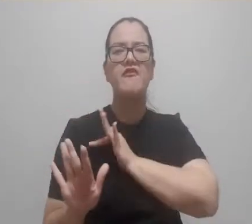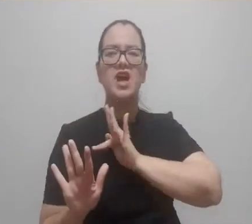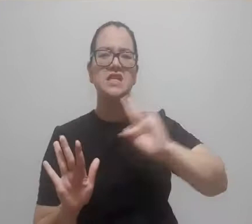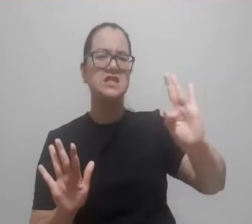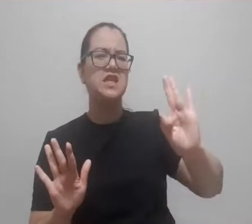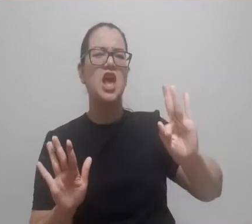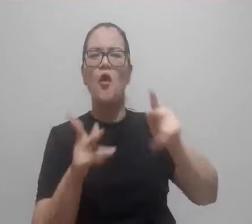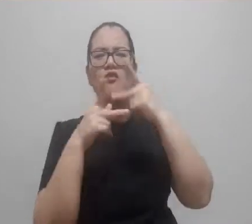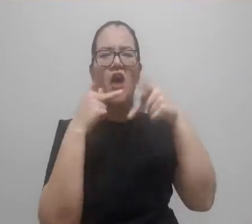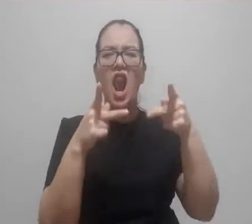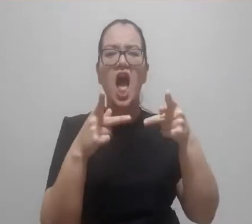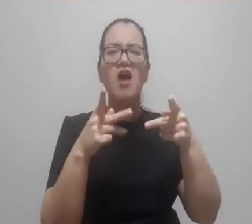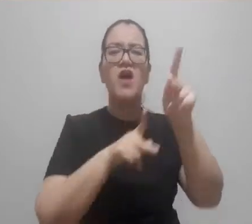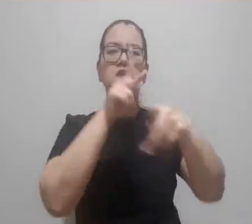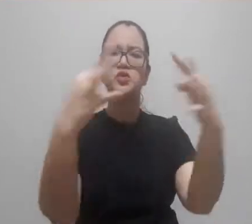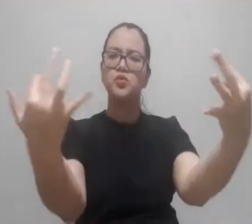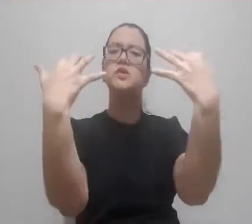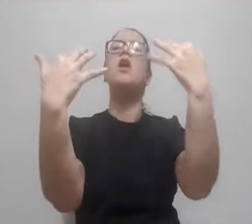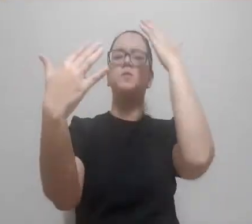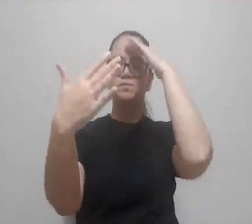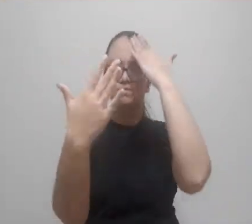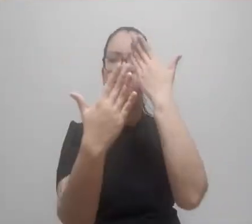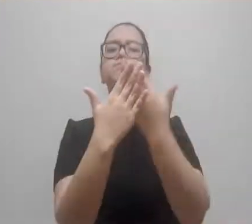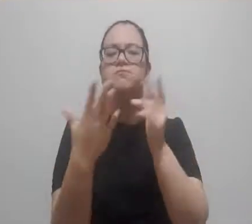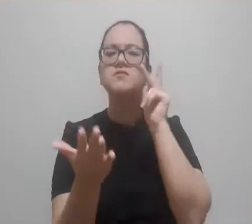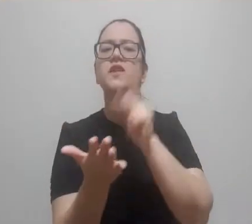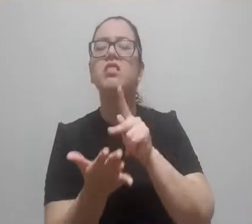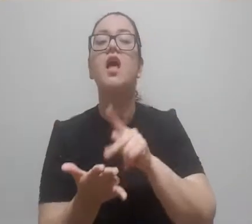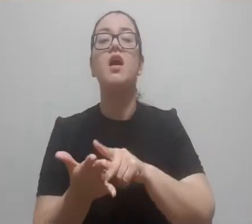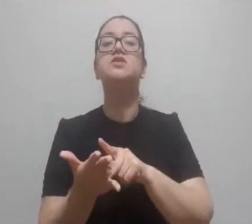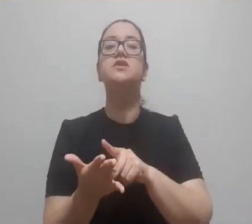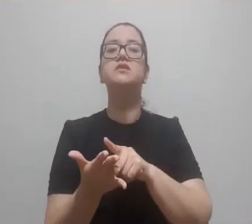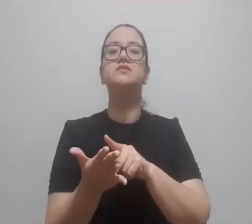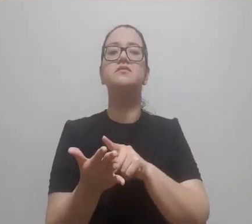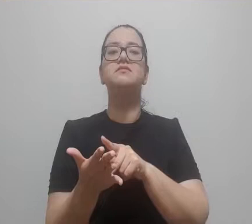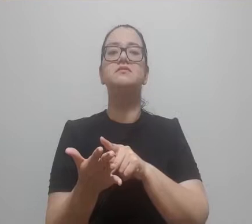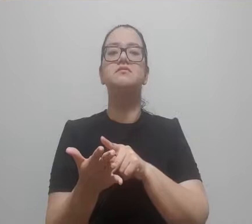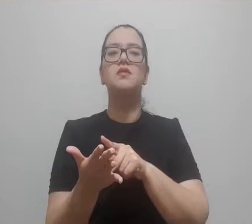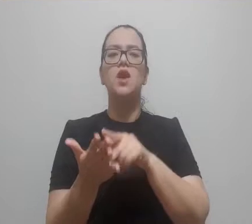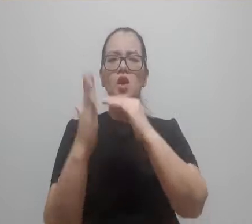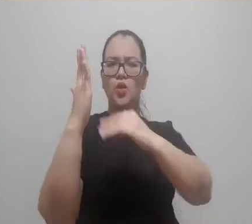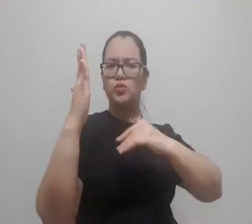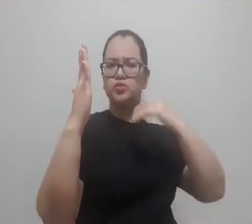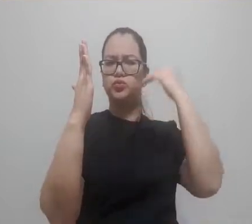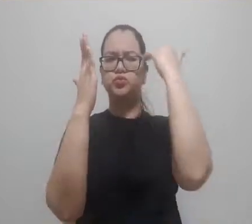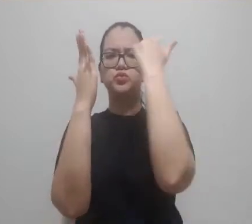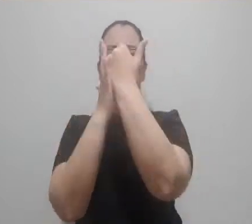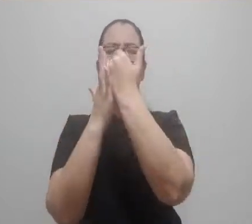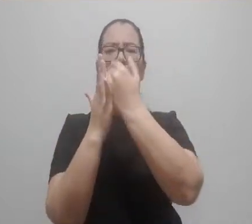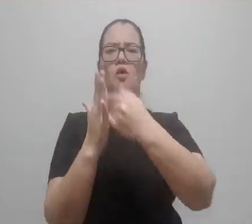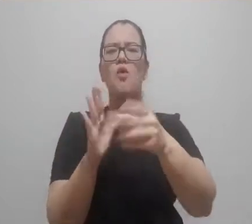peso. Eles eram vistos como verdadeiras autoridades em relação tanto a conhecimento quanto à